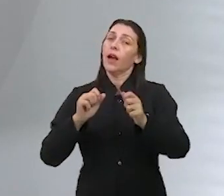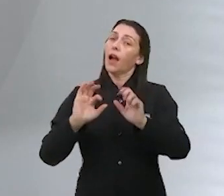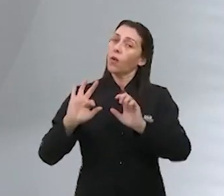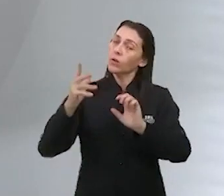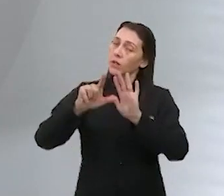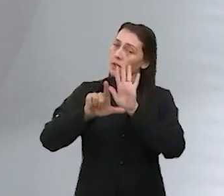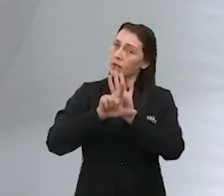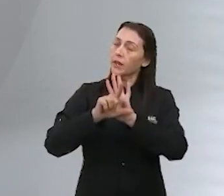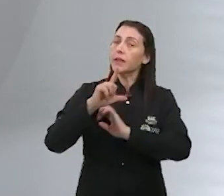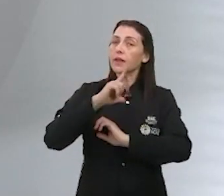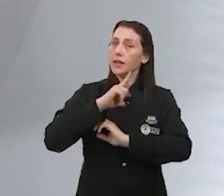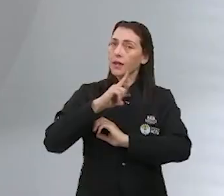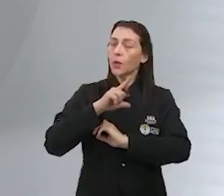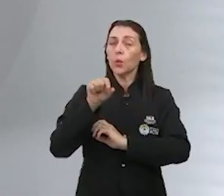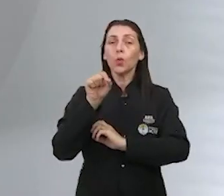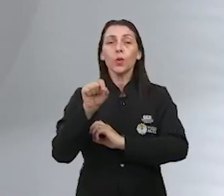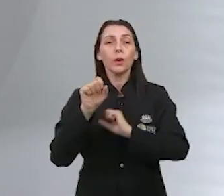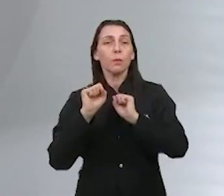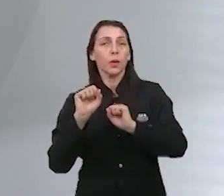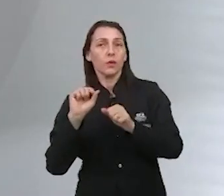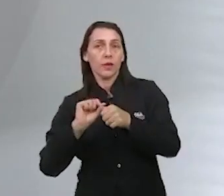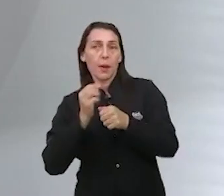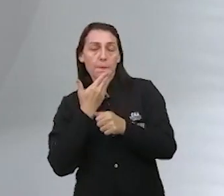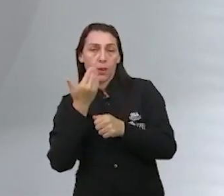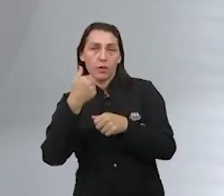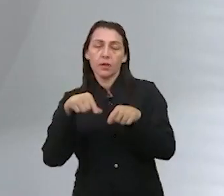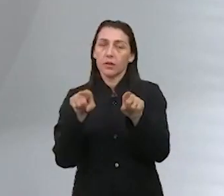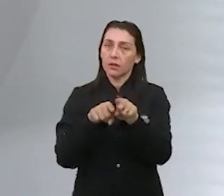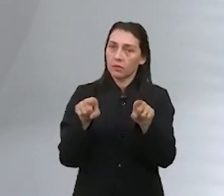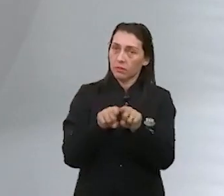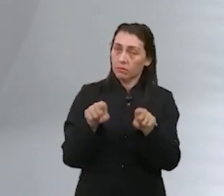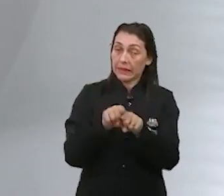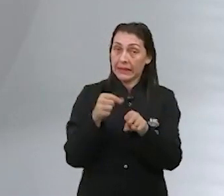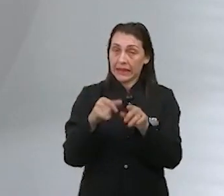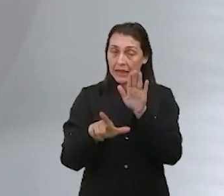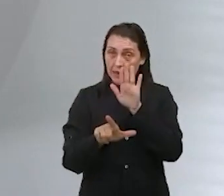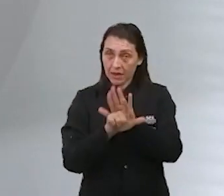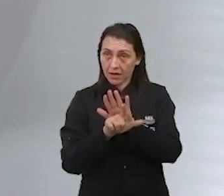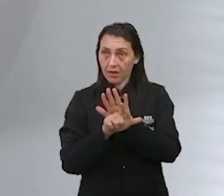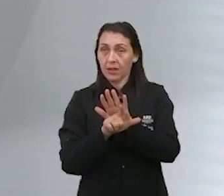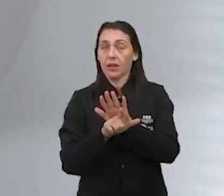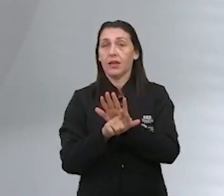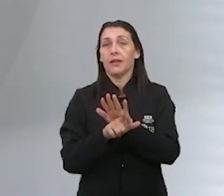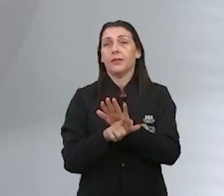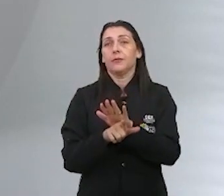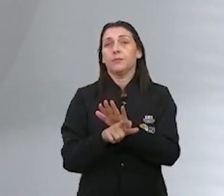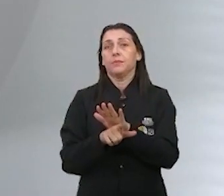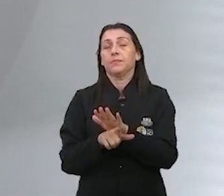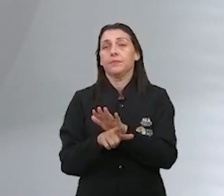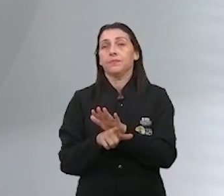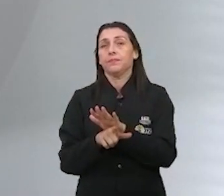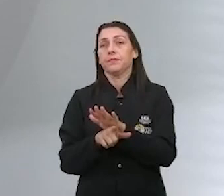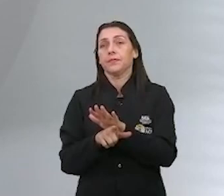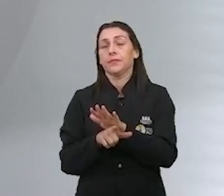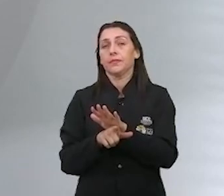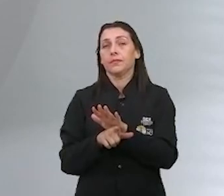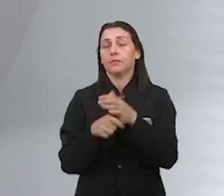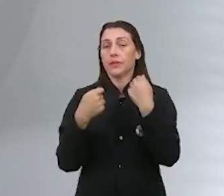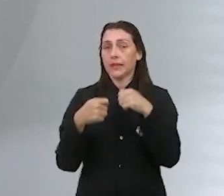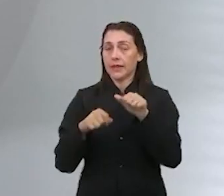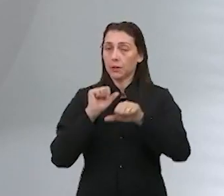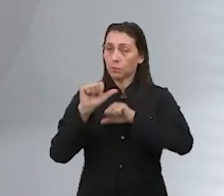leis que já existem. O que você pode fazer é melhorar também, tá? Se a lei está desatualizada,